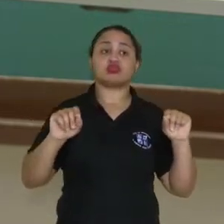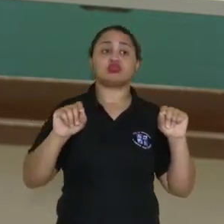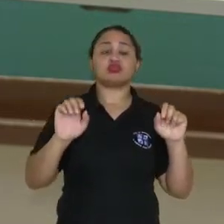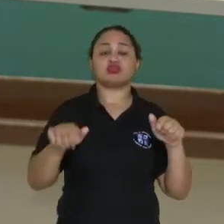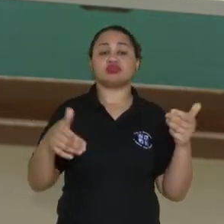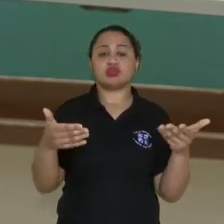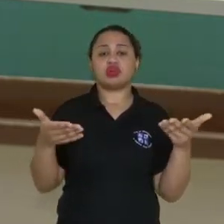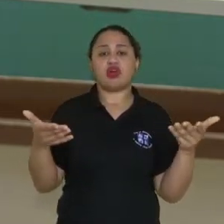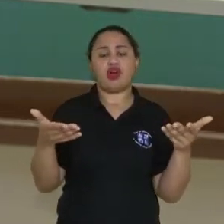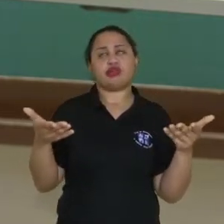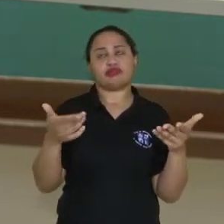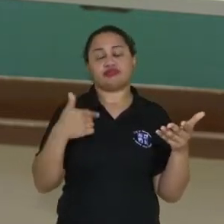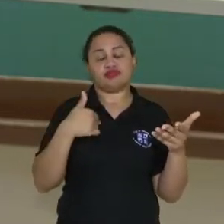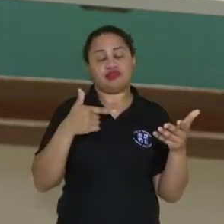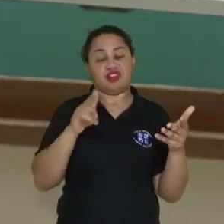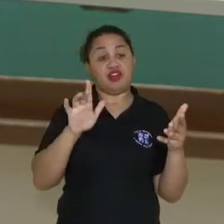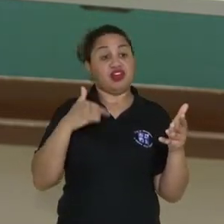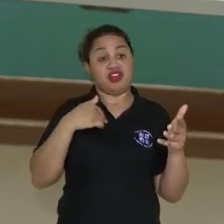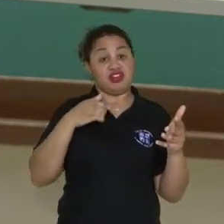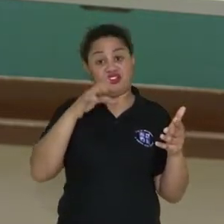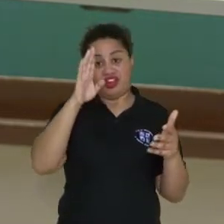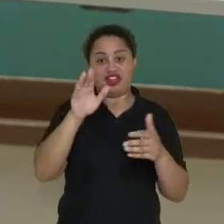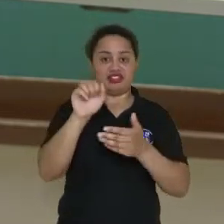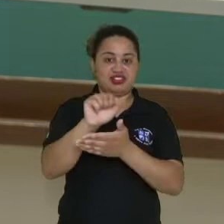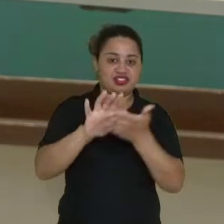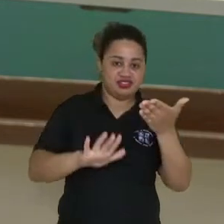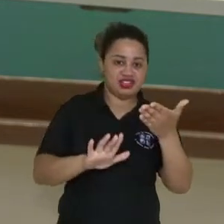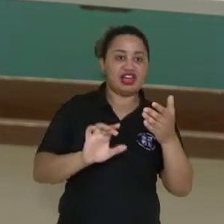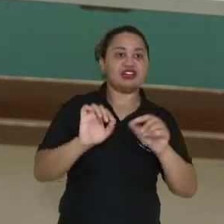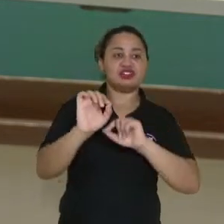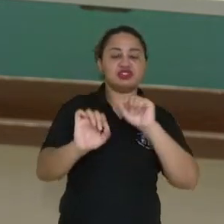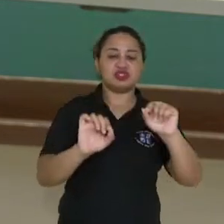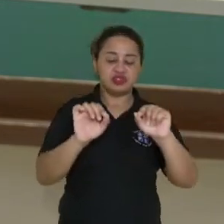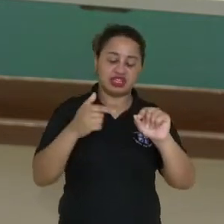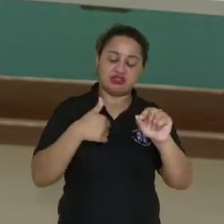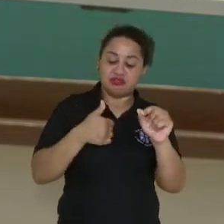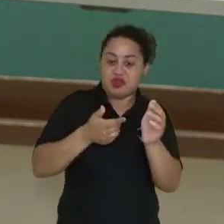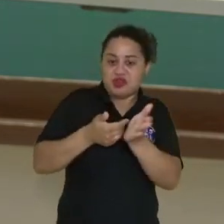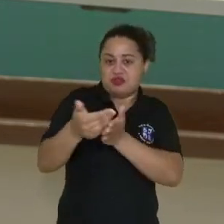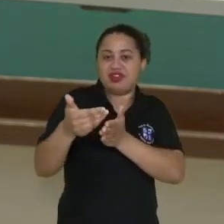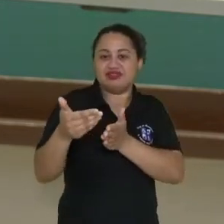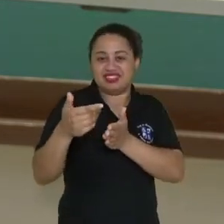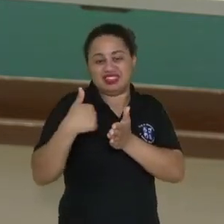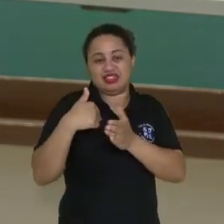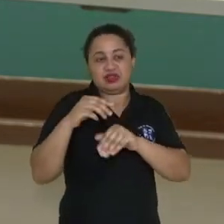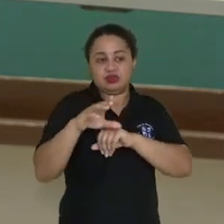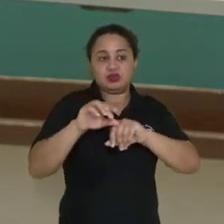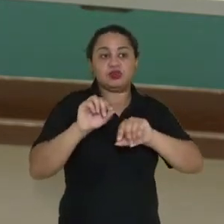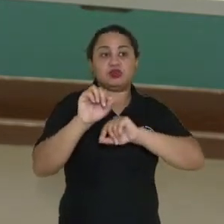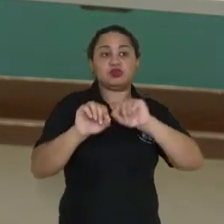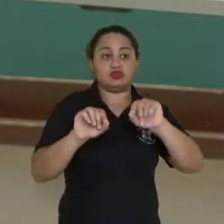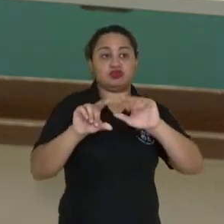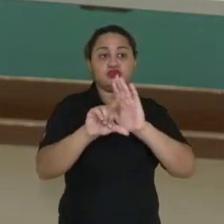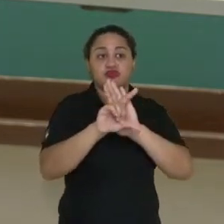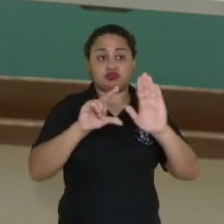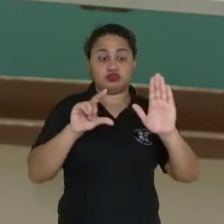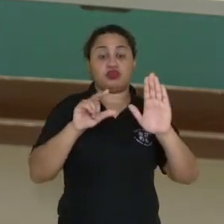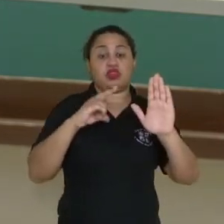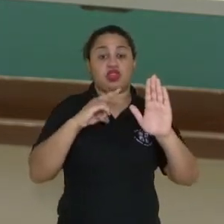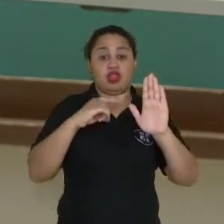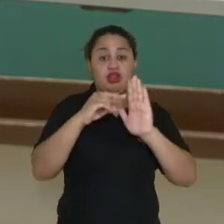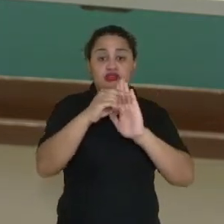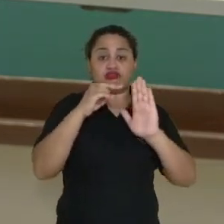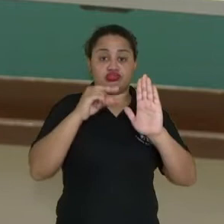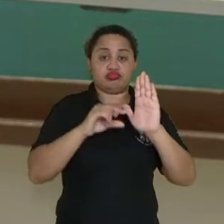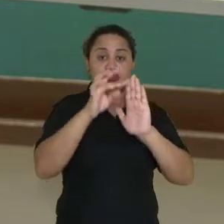vou, para não dar spoiler, ir direto para a nossa primeira atividade, a atividade de aquecimento, né, cujo enunciado solicita o seguinte. Então, observe que nós